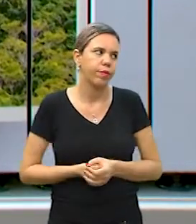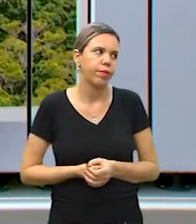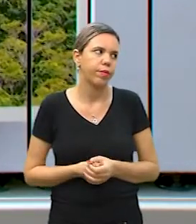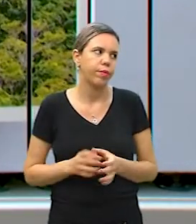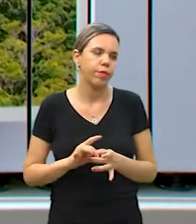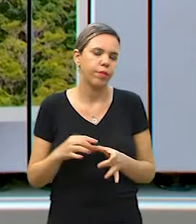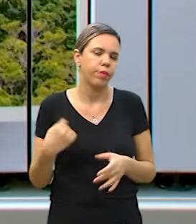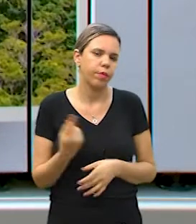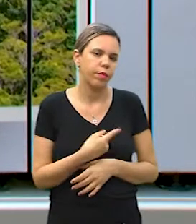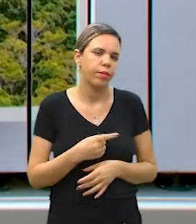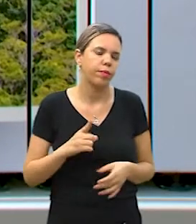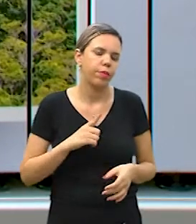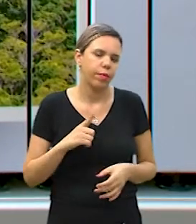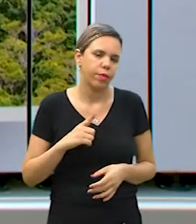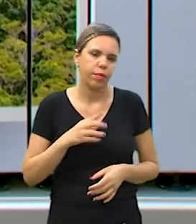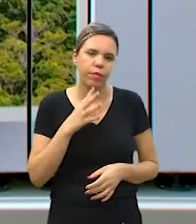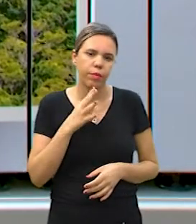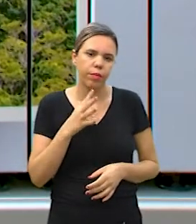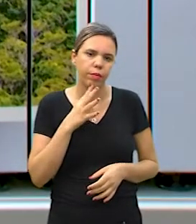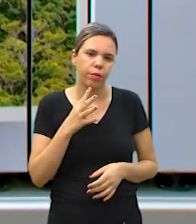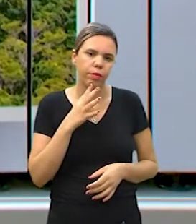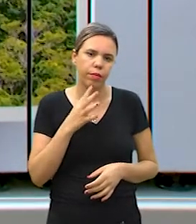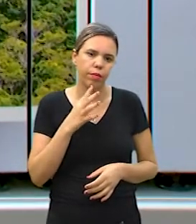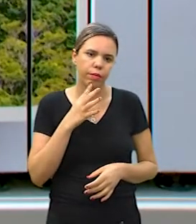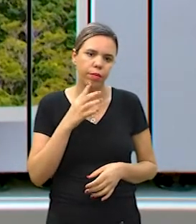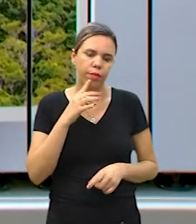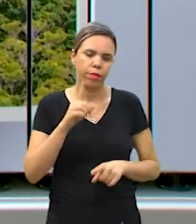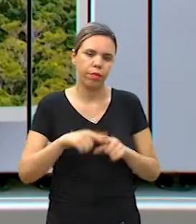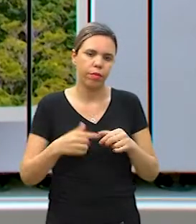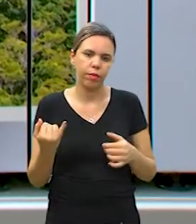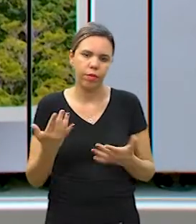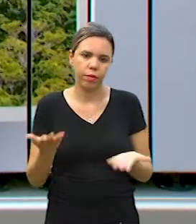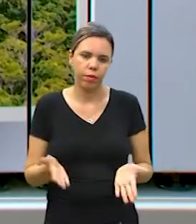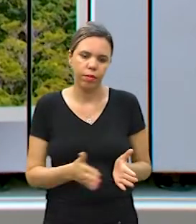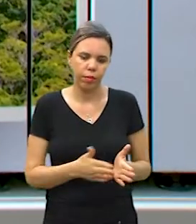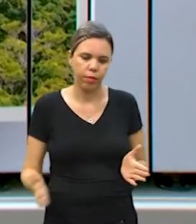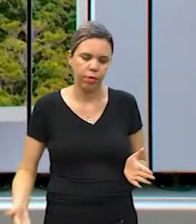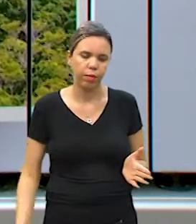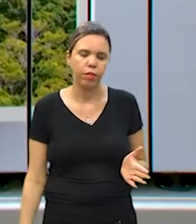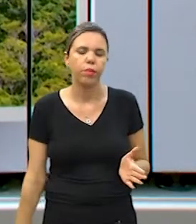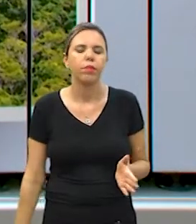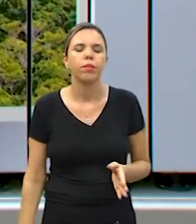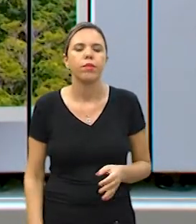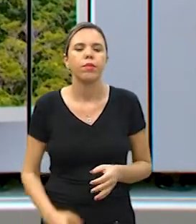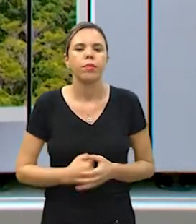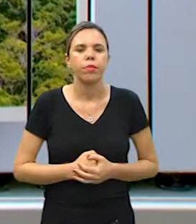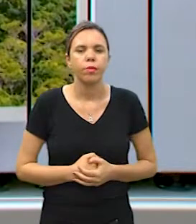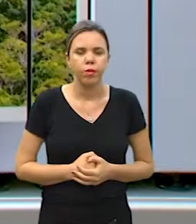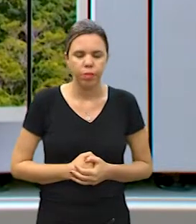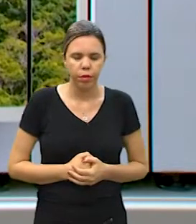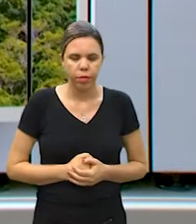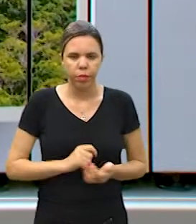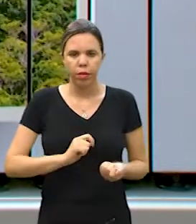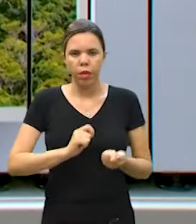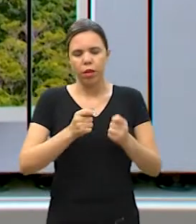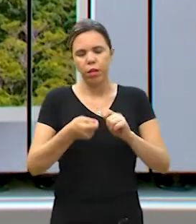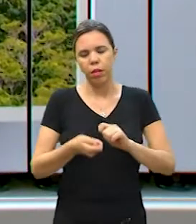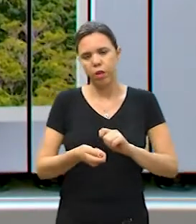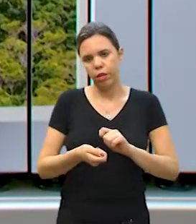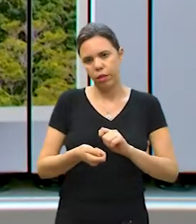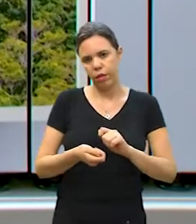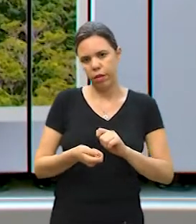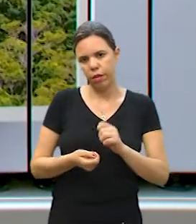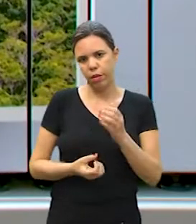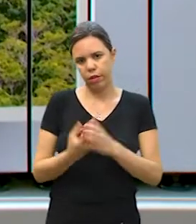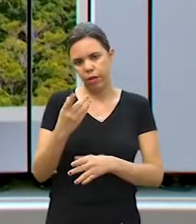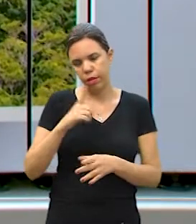importantes, nos permitiram, assim, conhecer alguns instrumentos importantes nesse processo, né, de adaptação